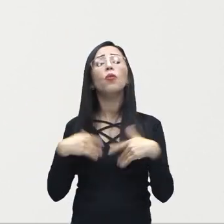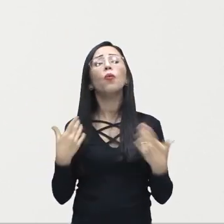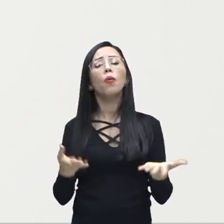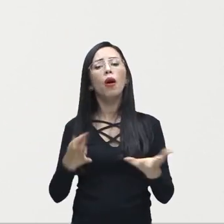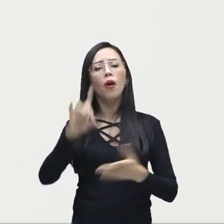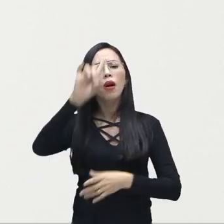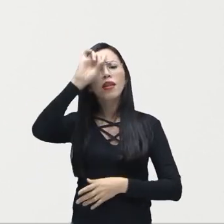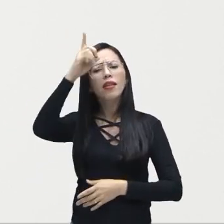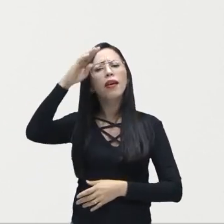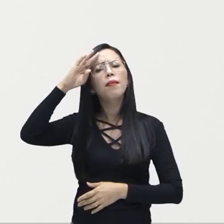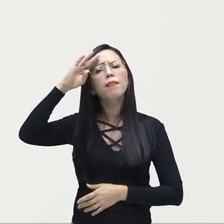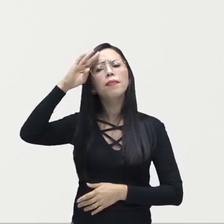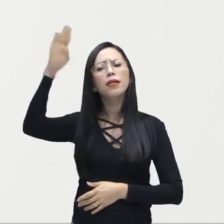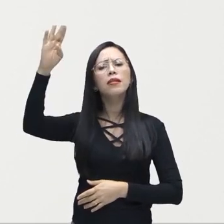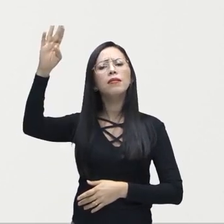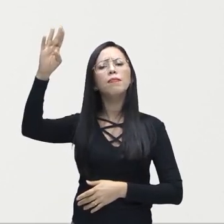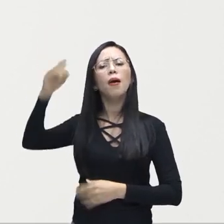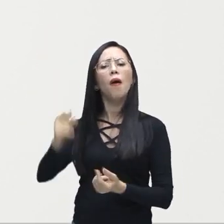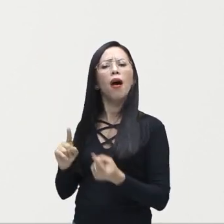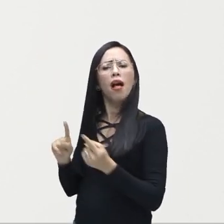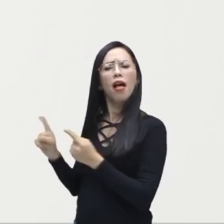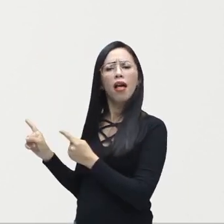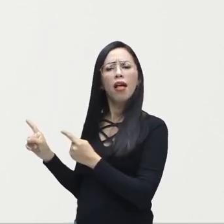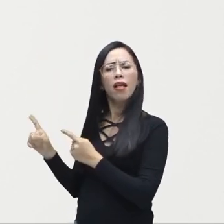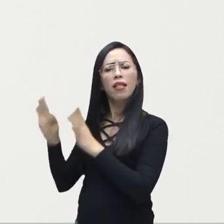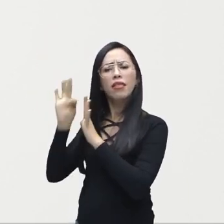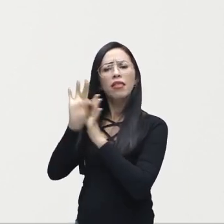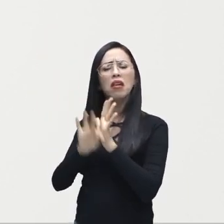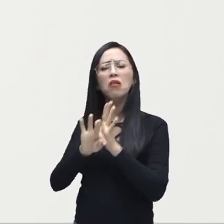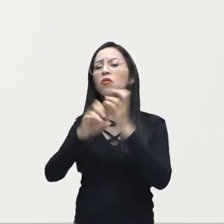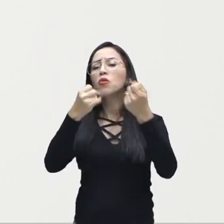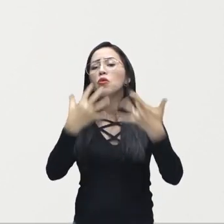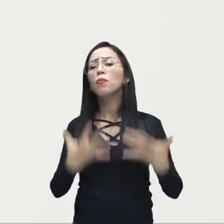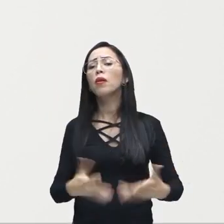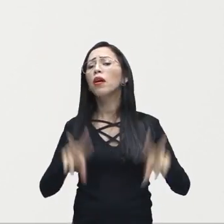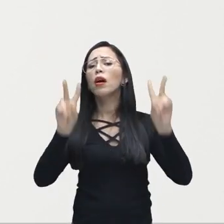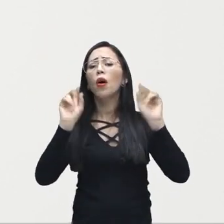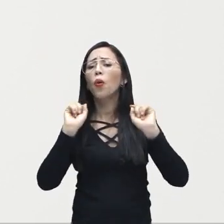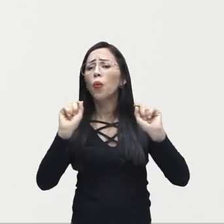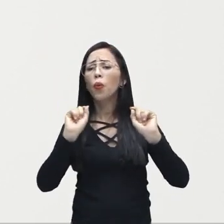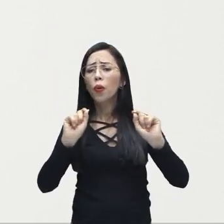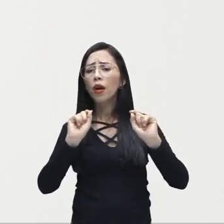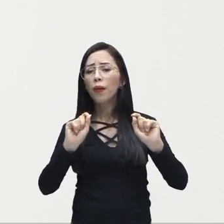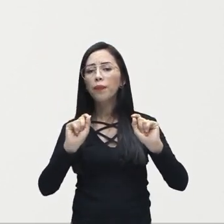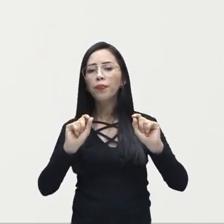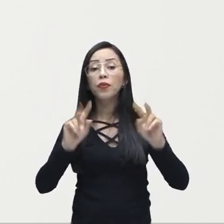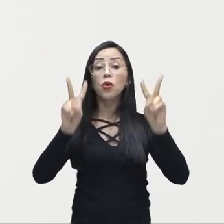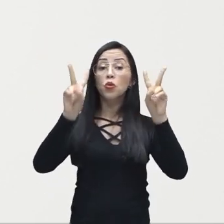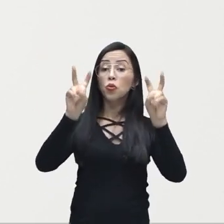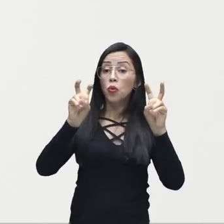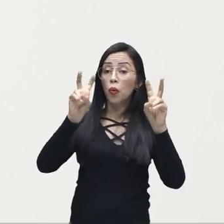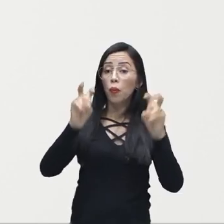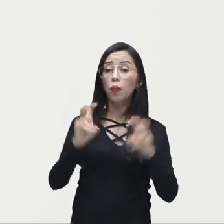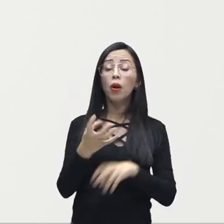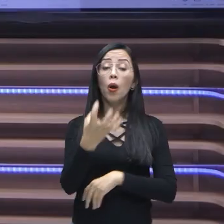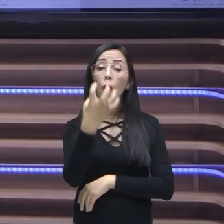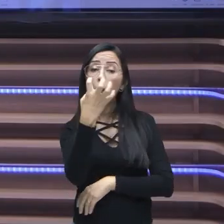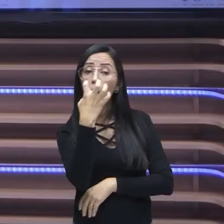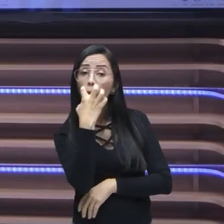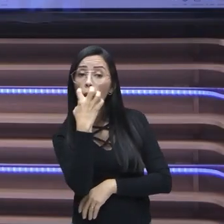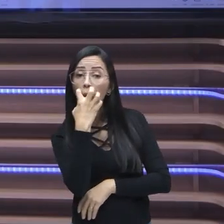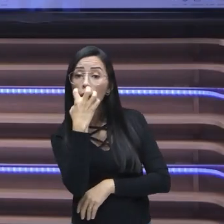trata? Sobre o que ele fala? Ele fala sobre um cão que perdeu o seu